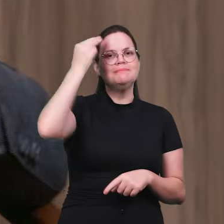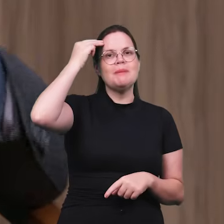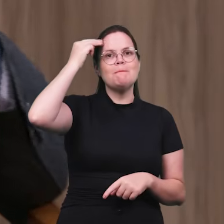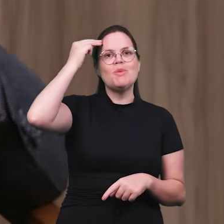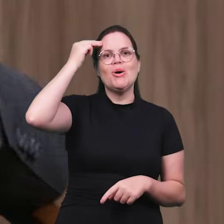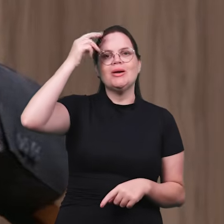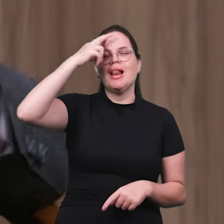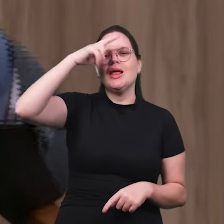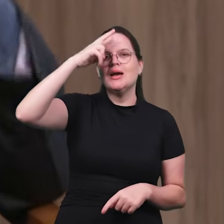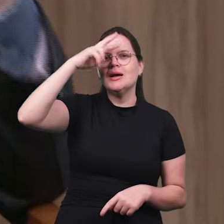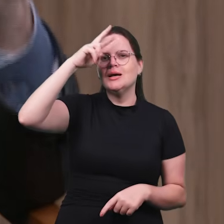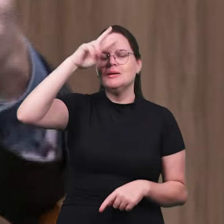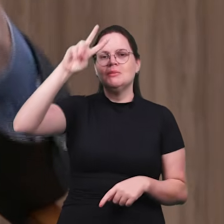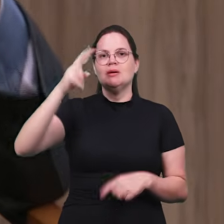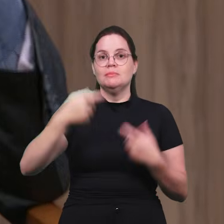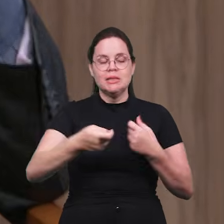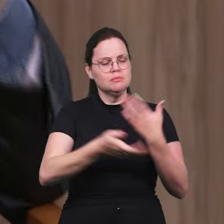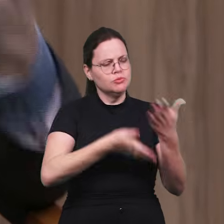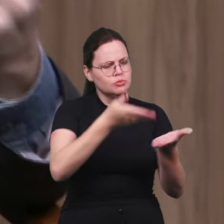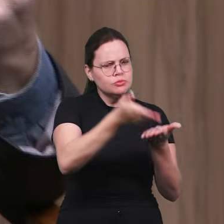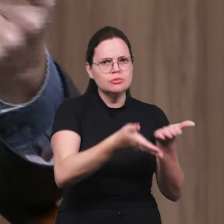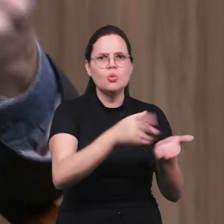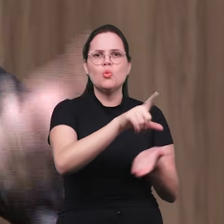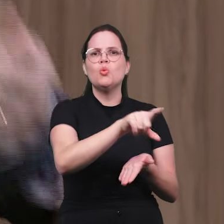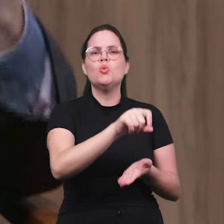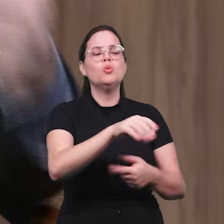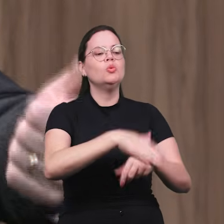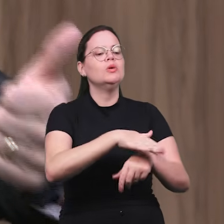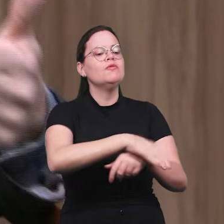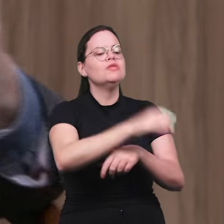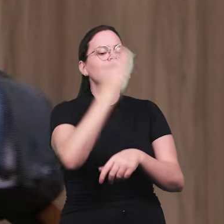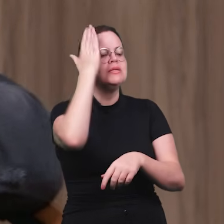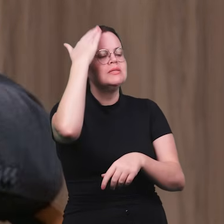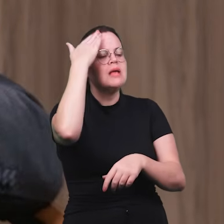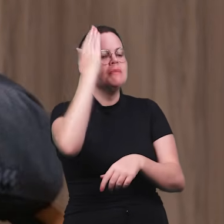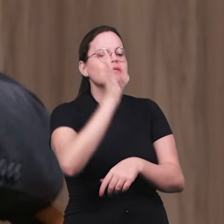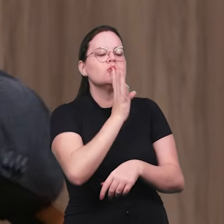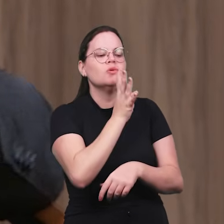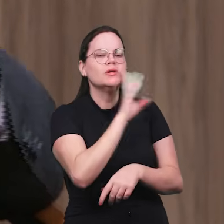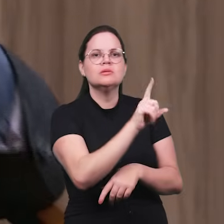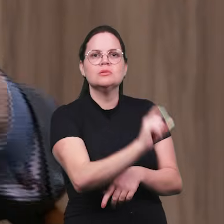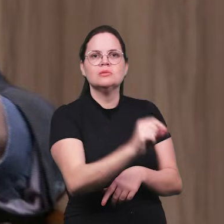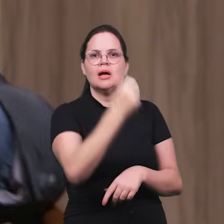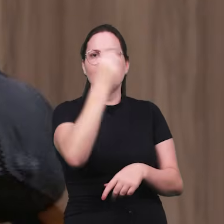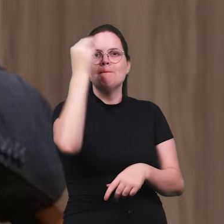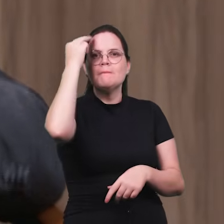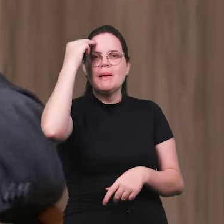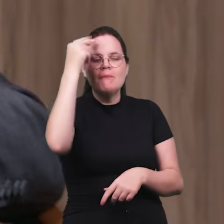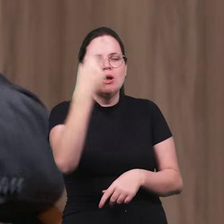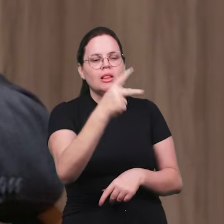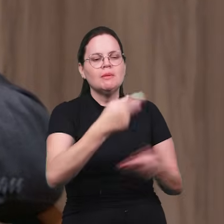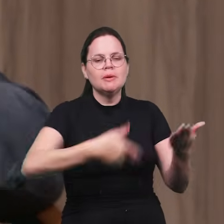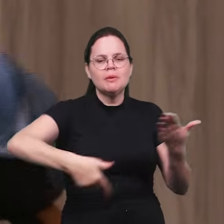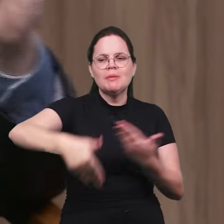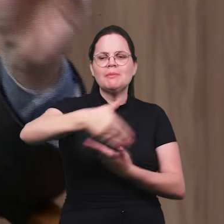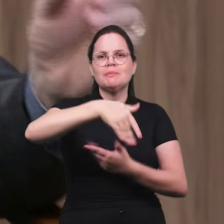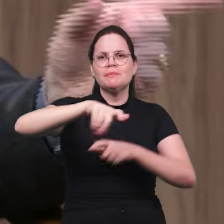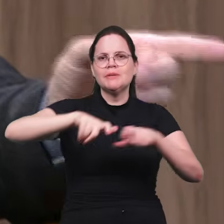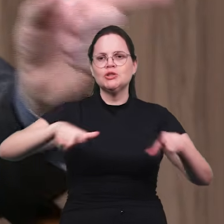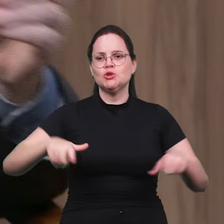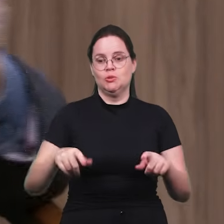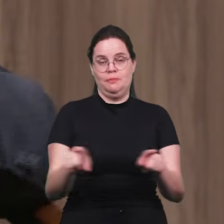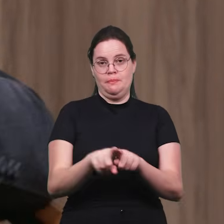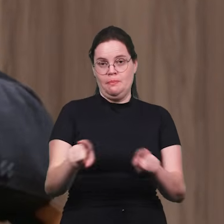Ele precisa ser trabalhado com relação àquilo que ele tem de conhecimento, com relação à memória, à socialização,